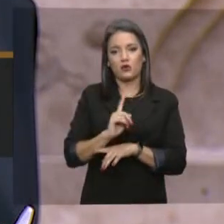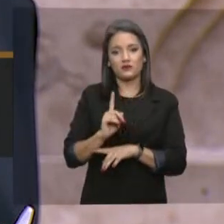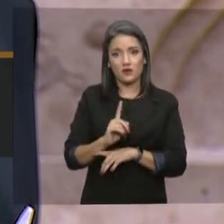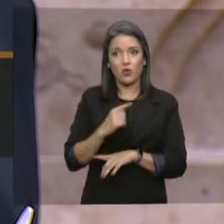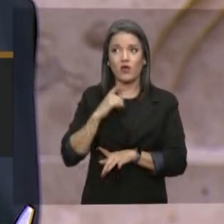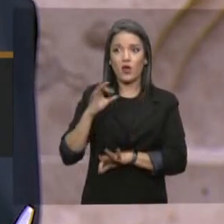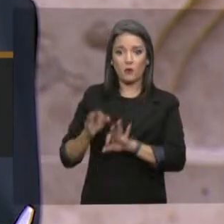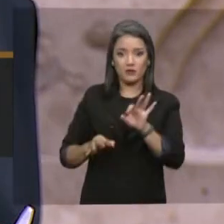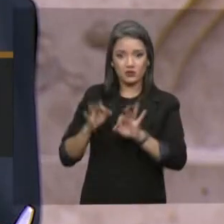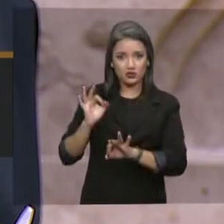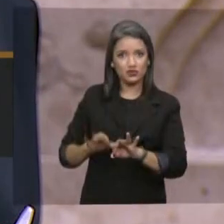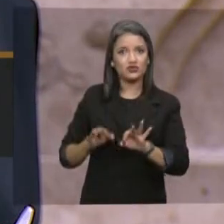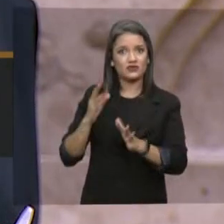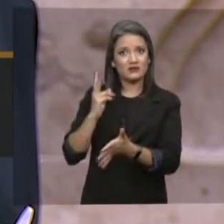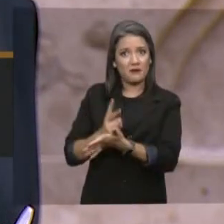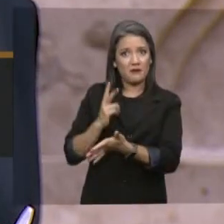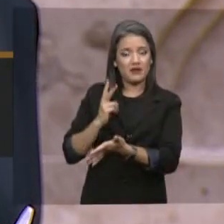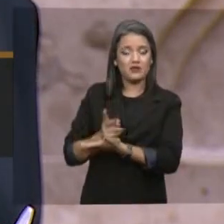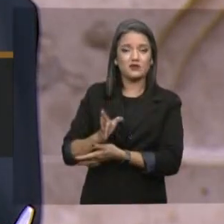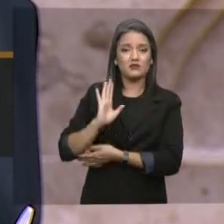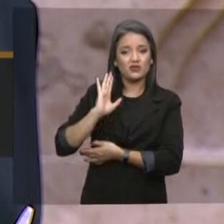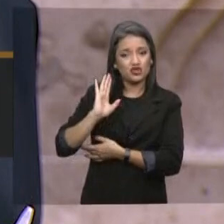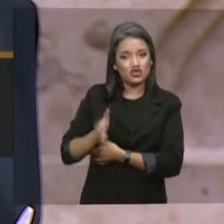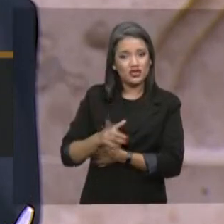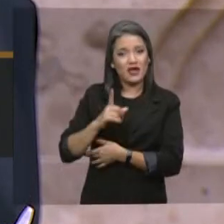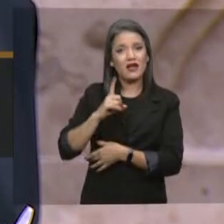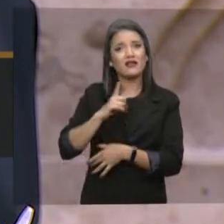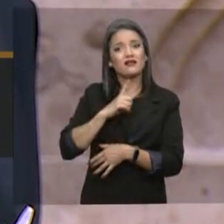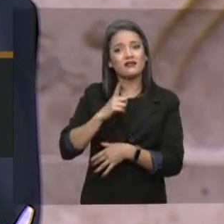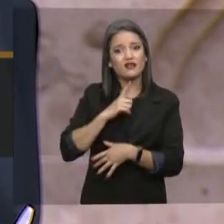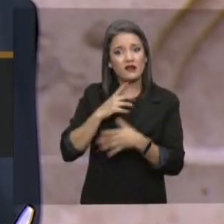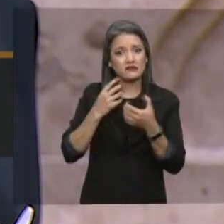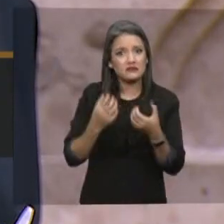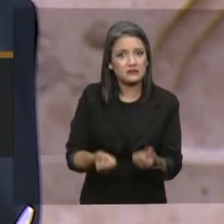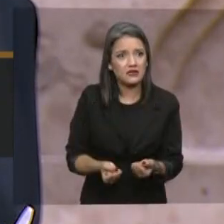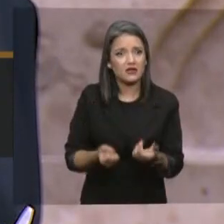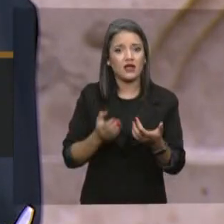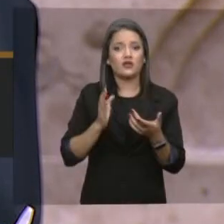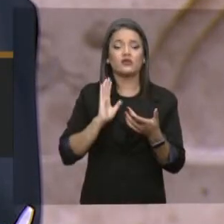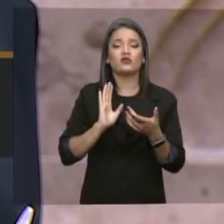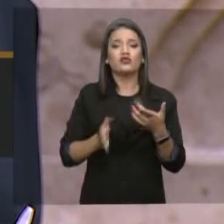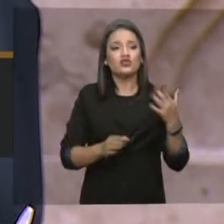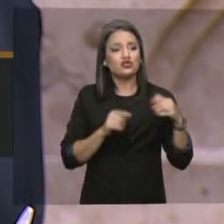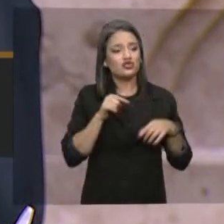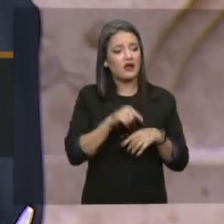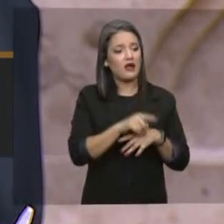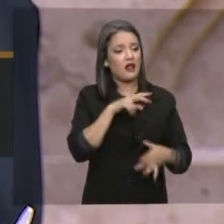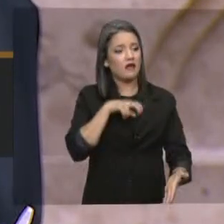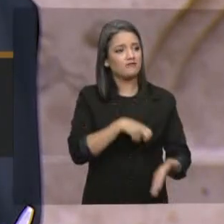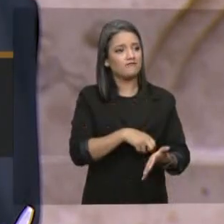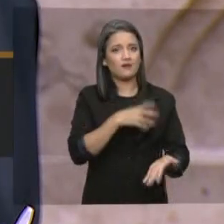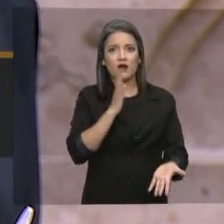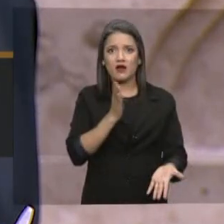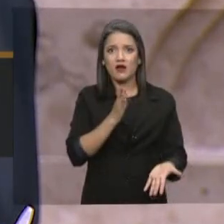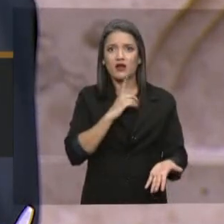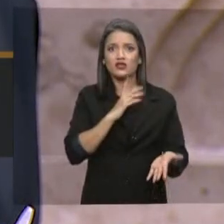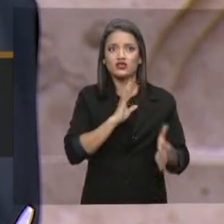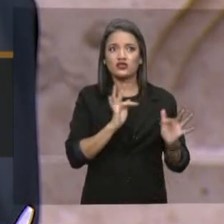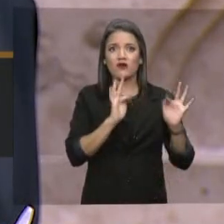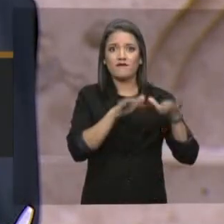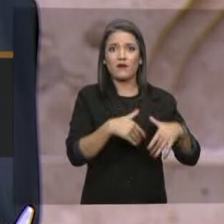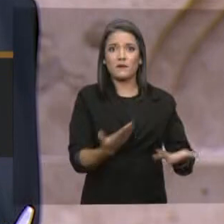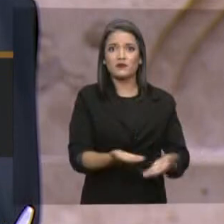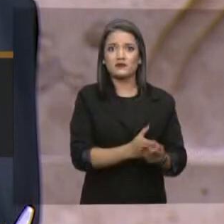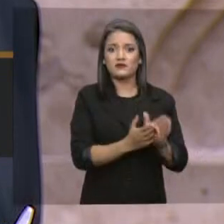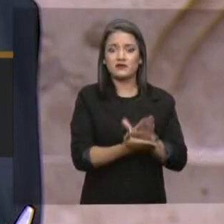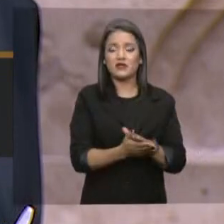já reconhecida, objeto de condenação transitada em julgado na origem, em que a